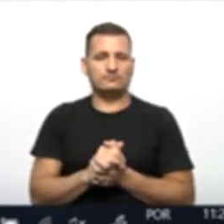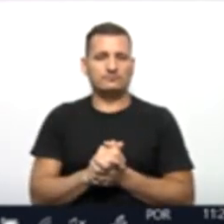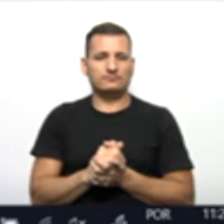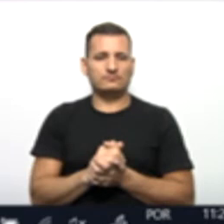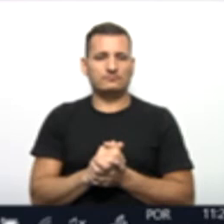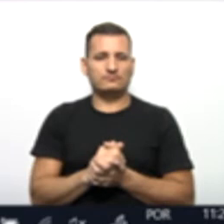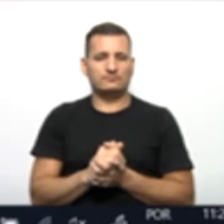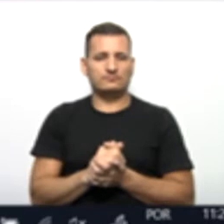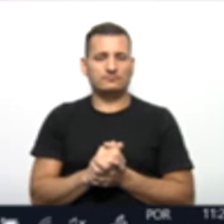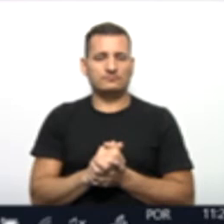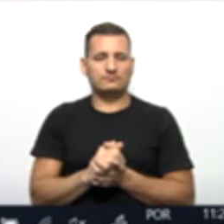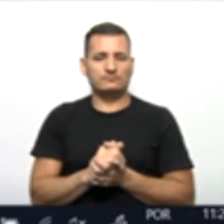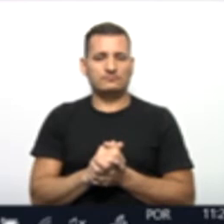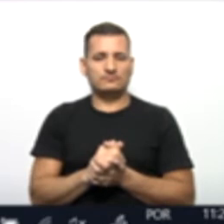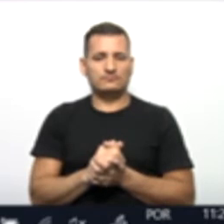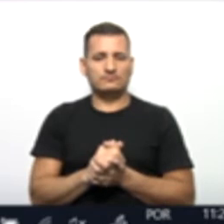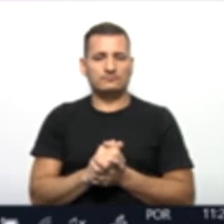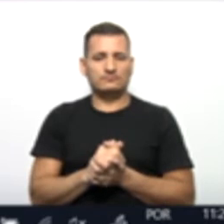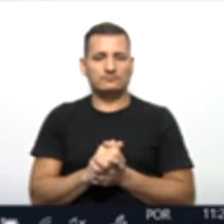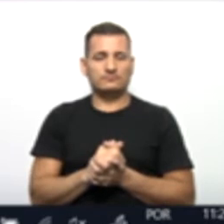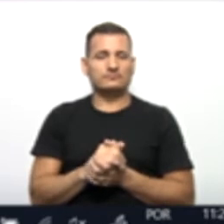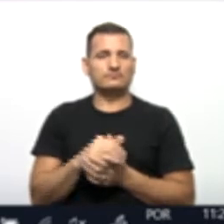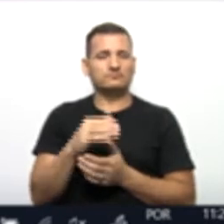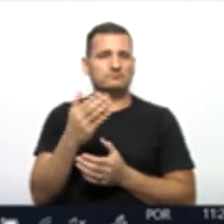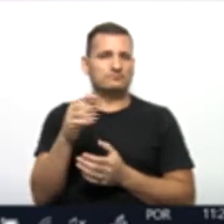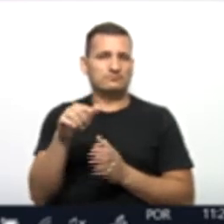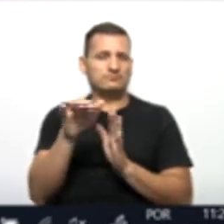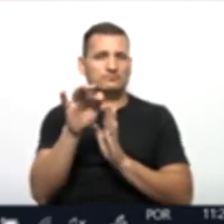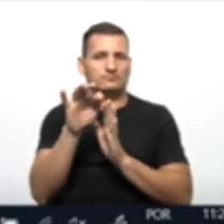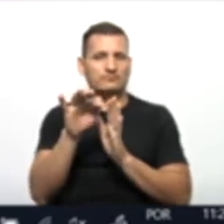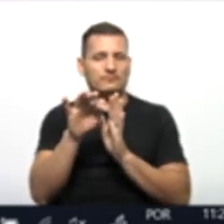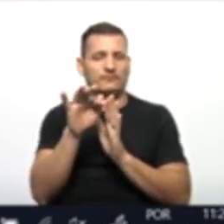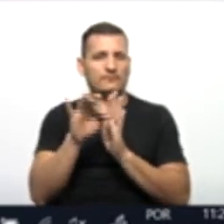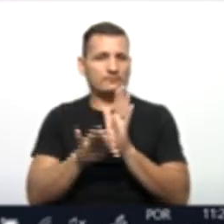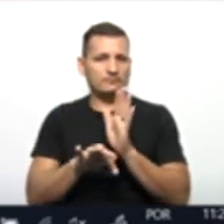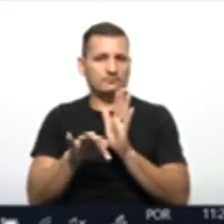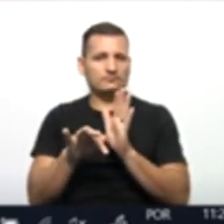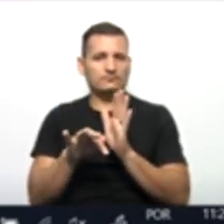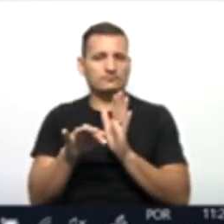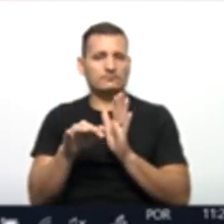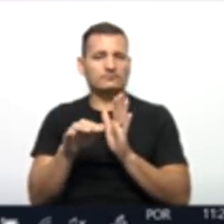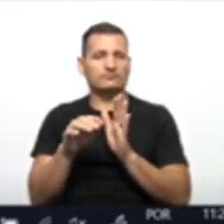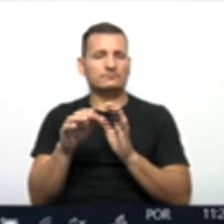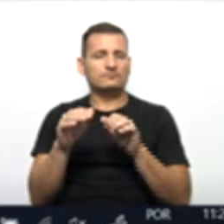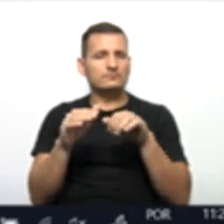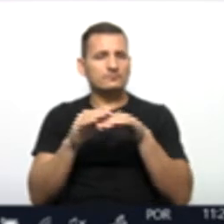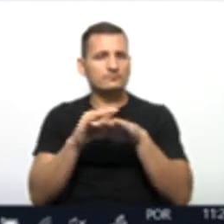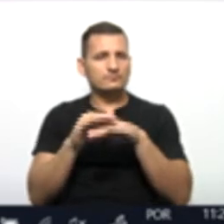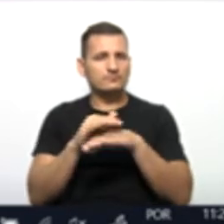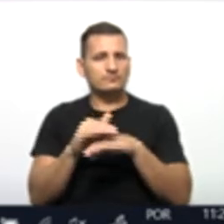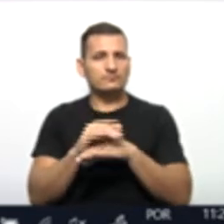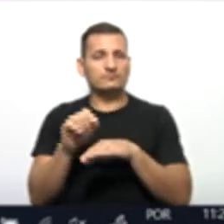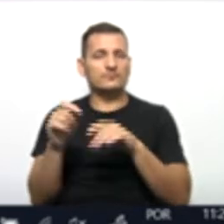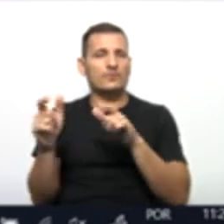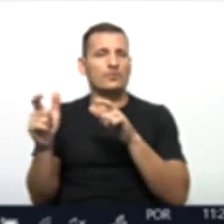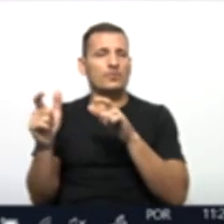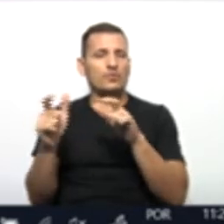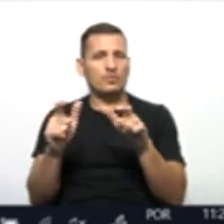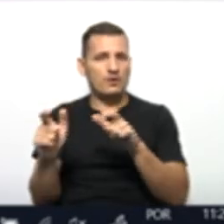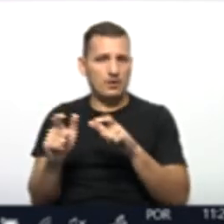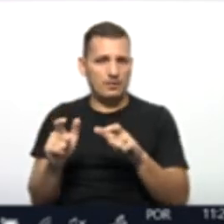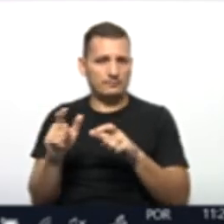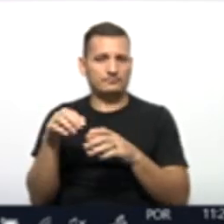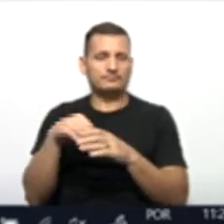da minha planilha o desse formulário ele armazena posições dentro